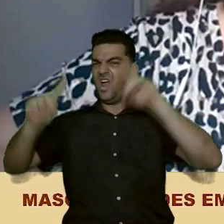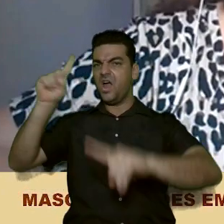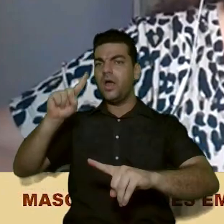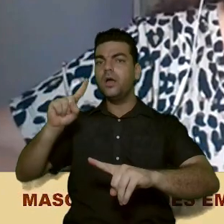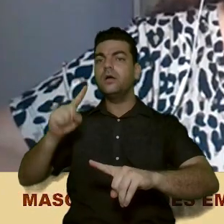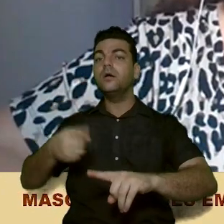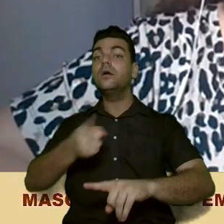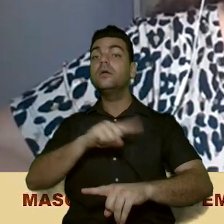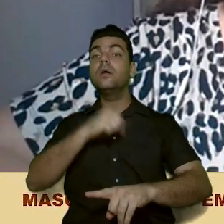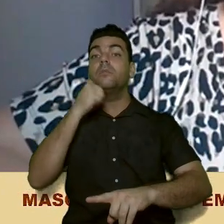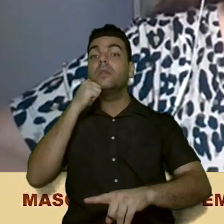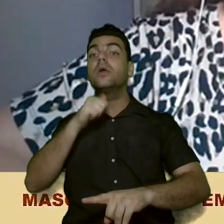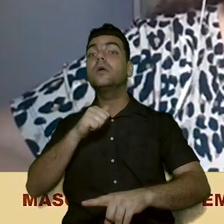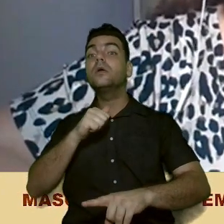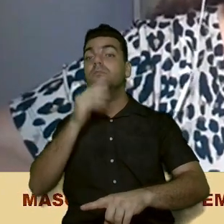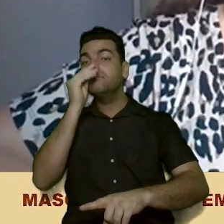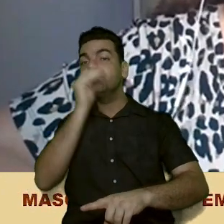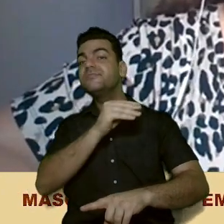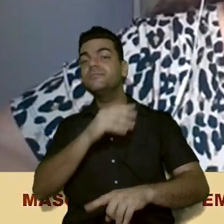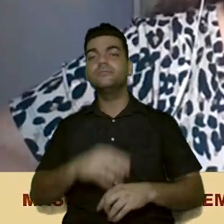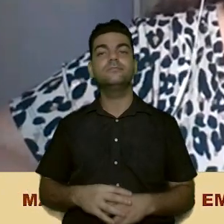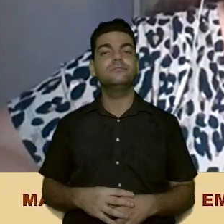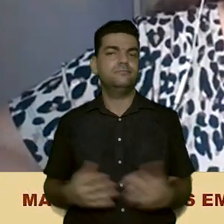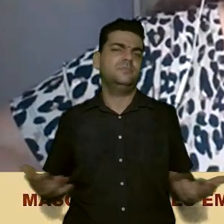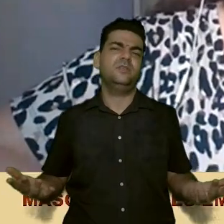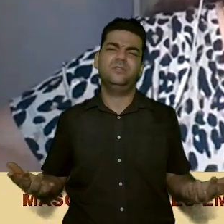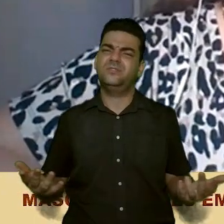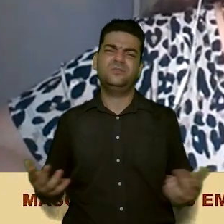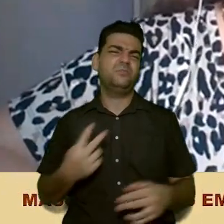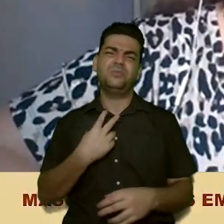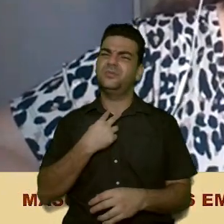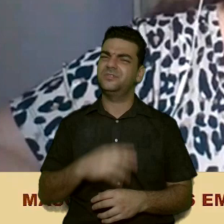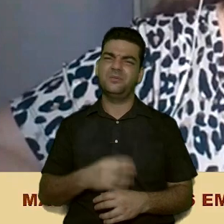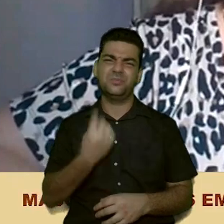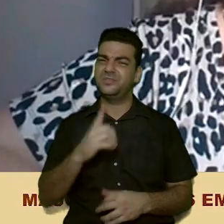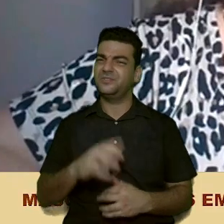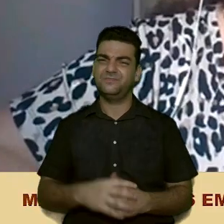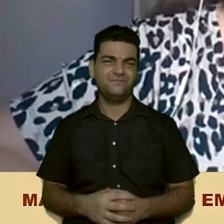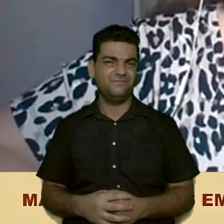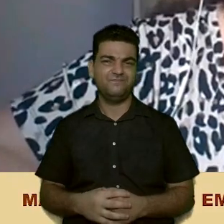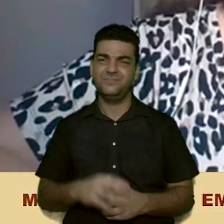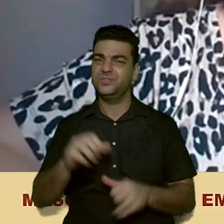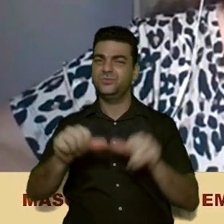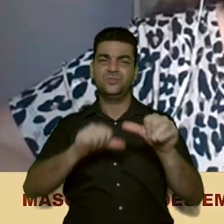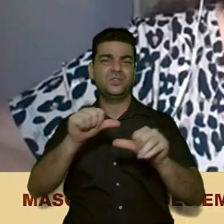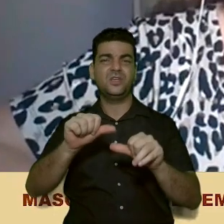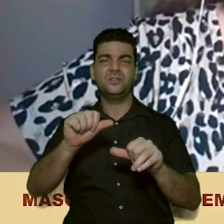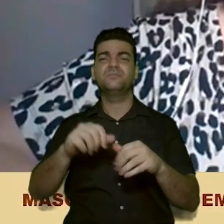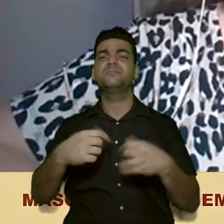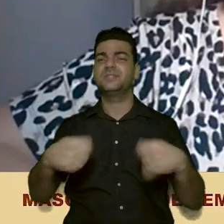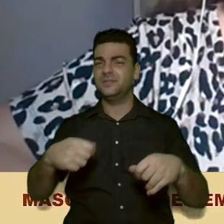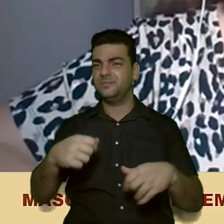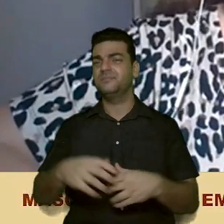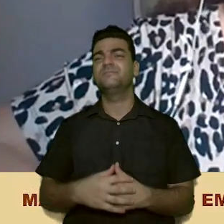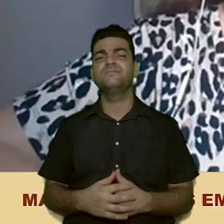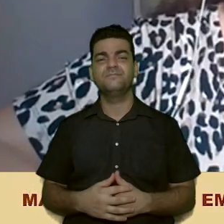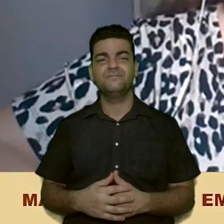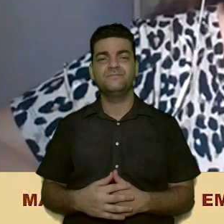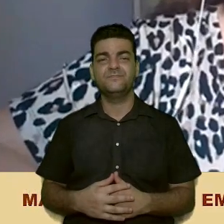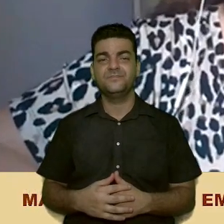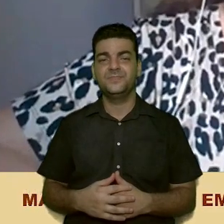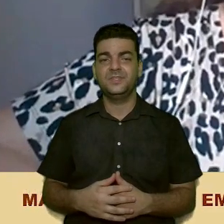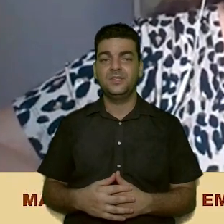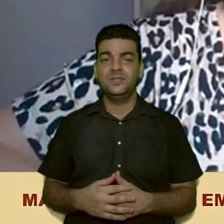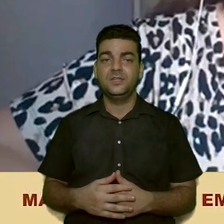sociedade competitiva, né? Então a gente precisa mudar também esse paradigma, né, social que a gente vive, de que eu preciso chegar na frente de todo mundo, né? E